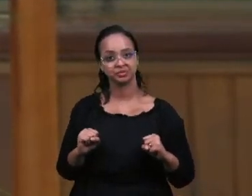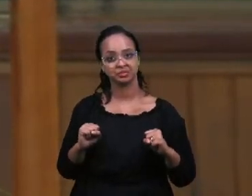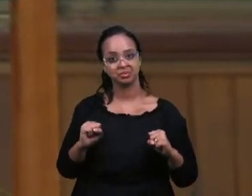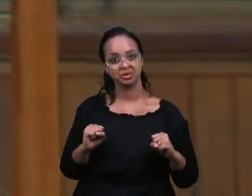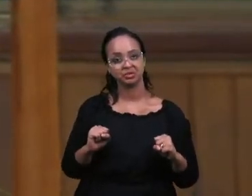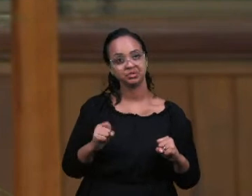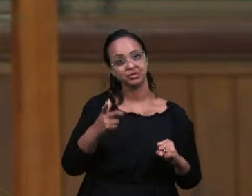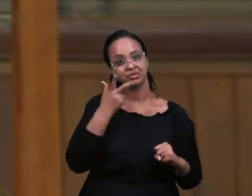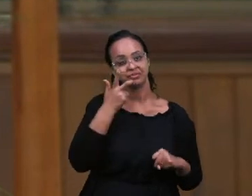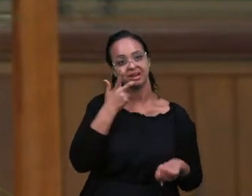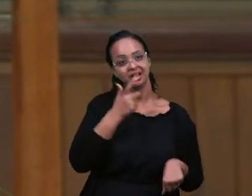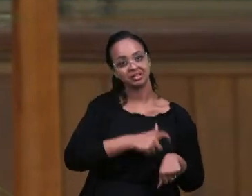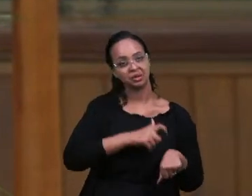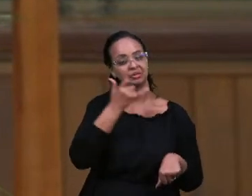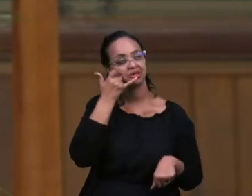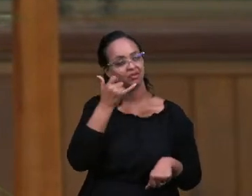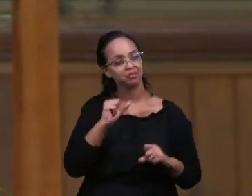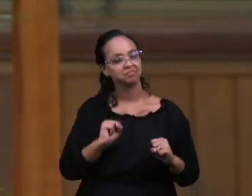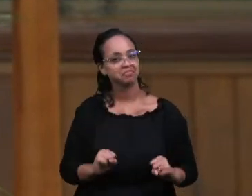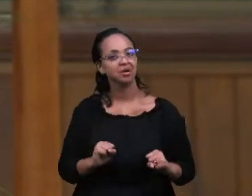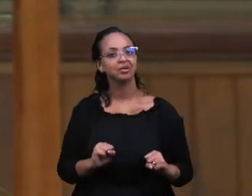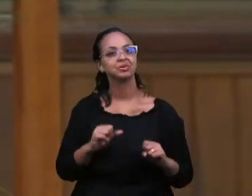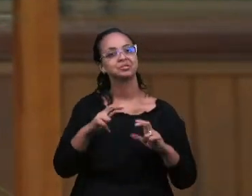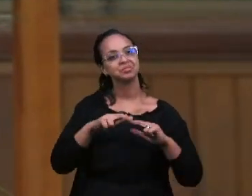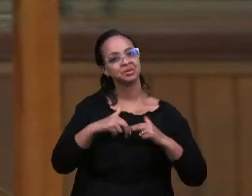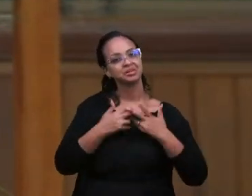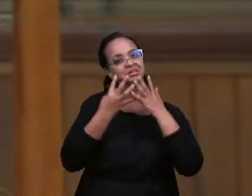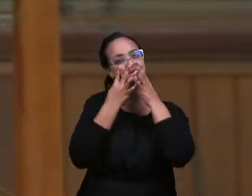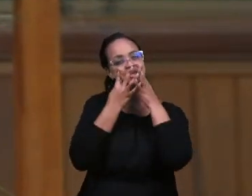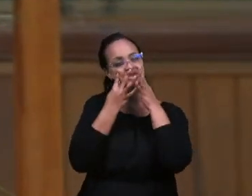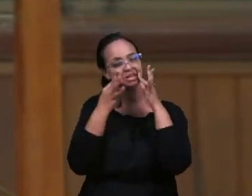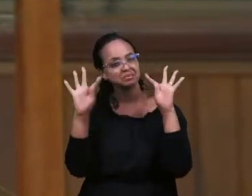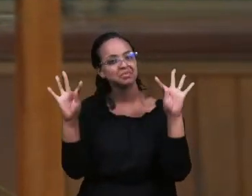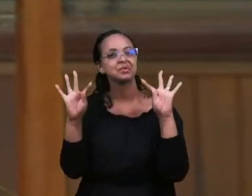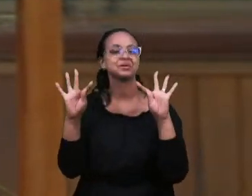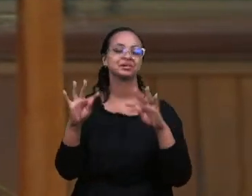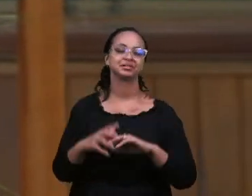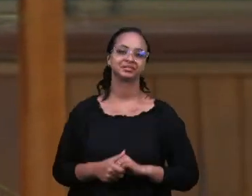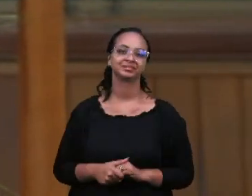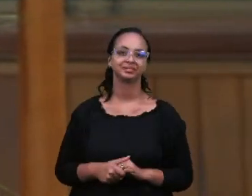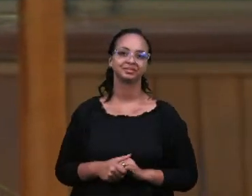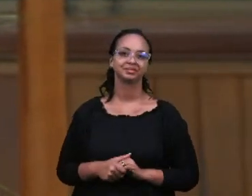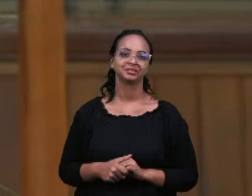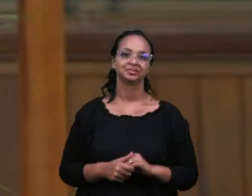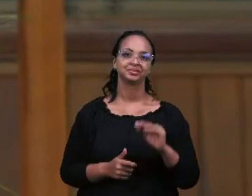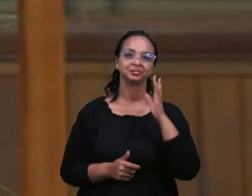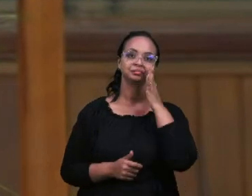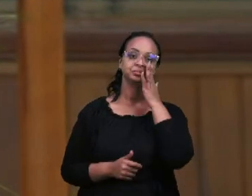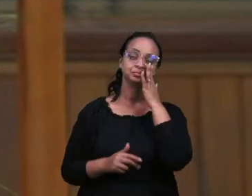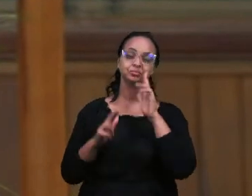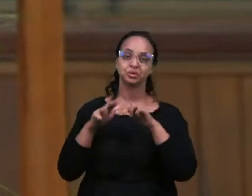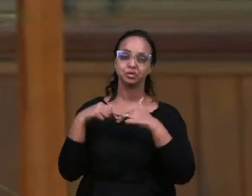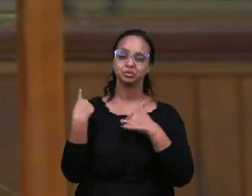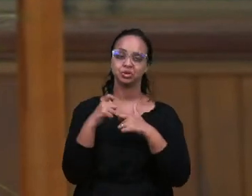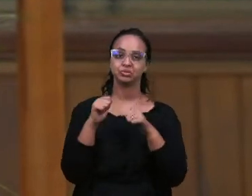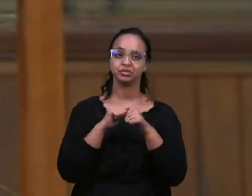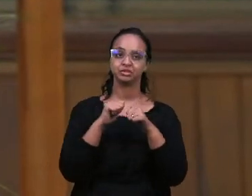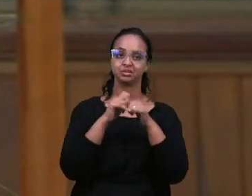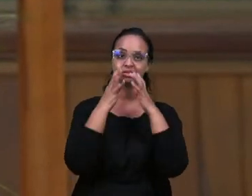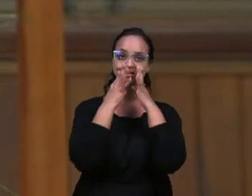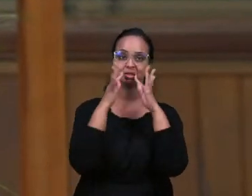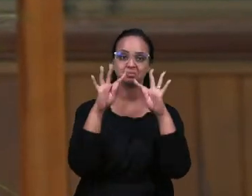ao telefone ali, e foi faz um testemunho seu daí mesmo tal, e a gente fez aquele testemunho, e foi uma